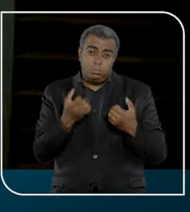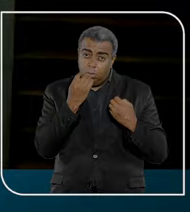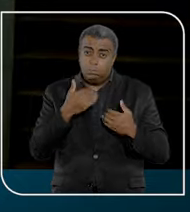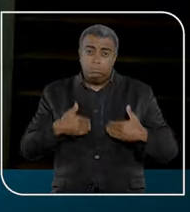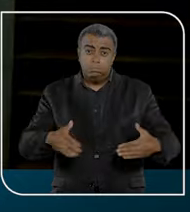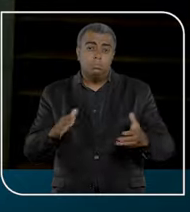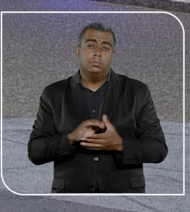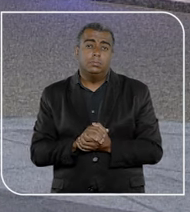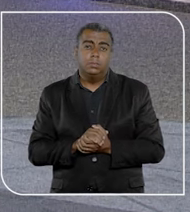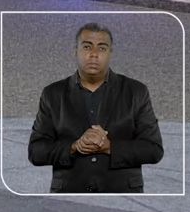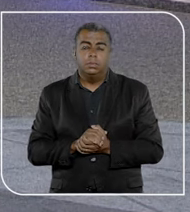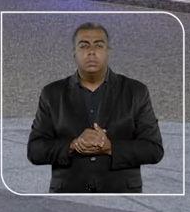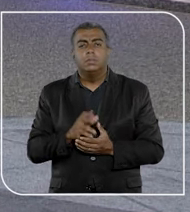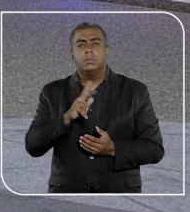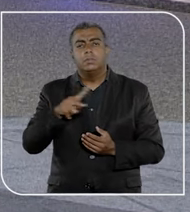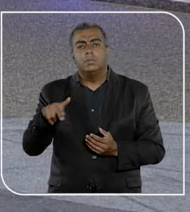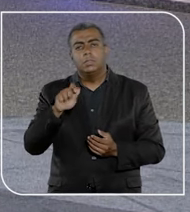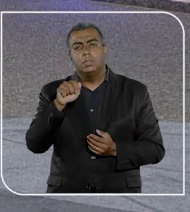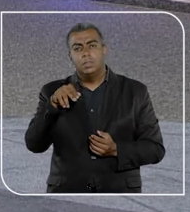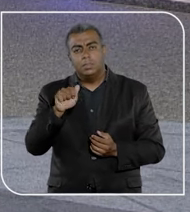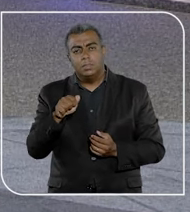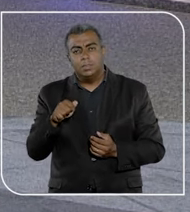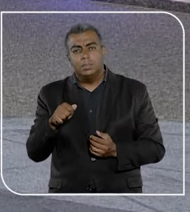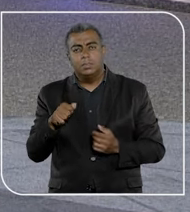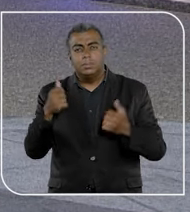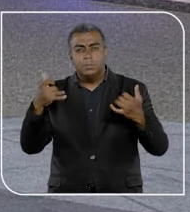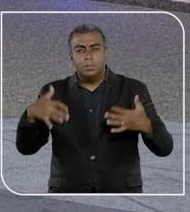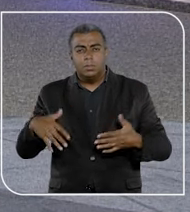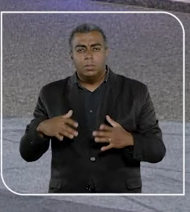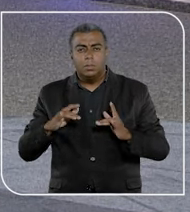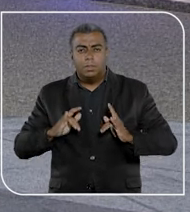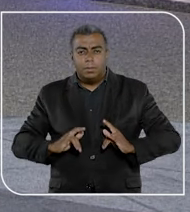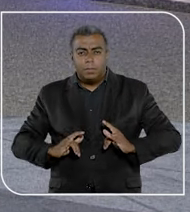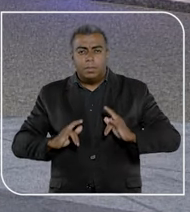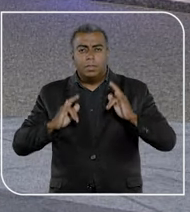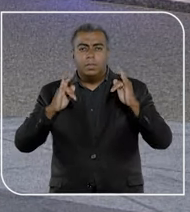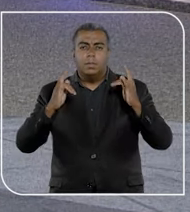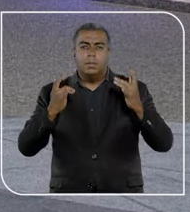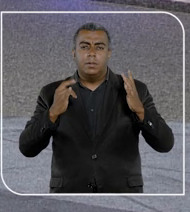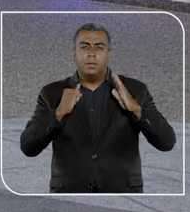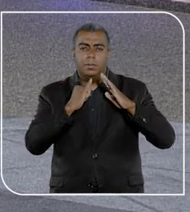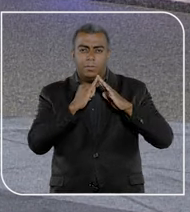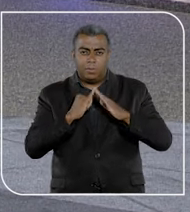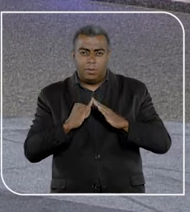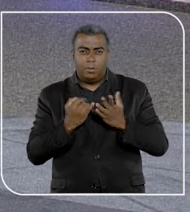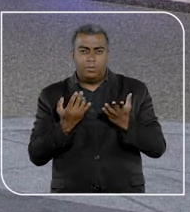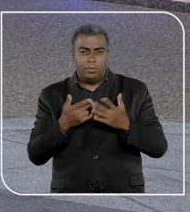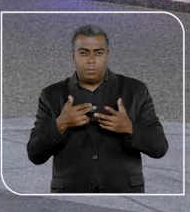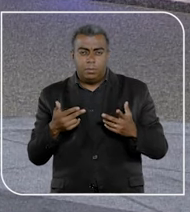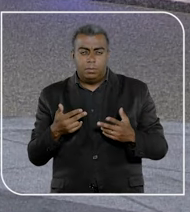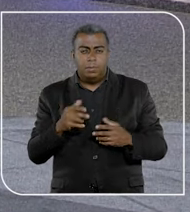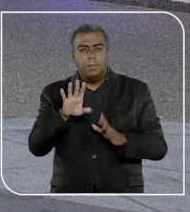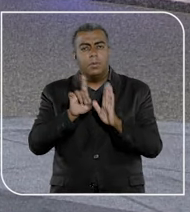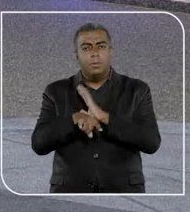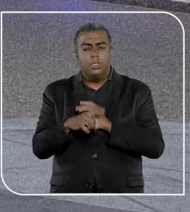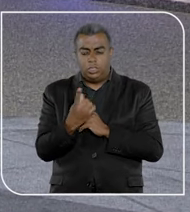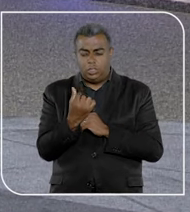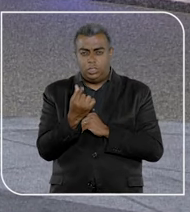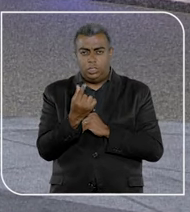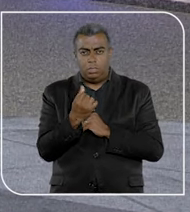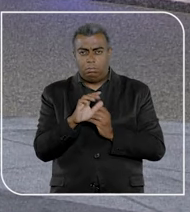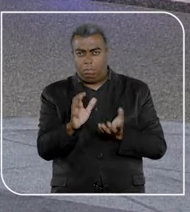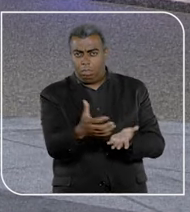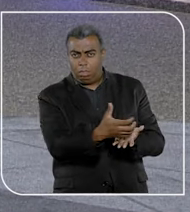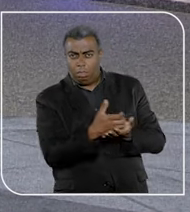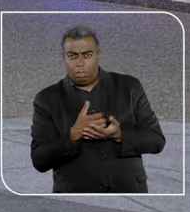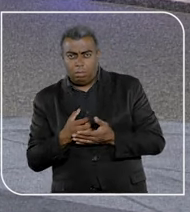150. Uhum. Professora Ana Beatriz, a gente falou aí de apartamentos, né? De imóveis, mas eu queria saber se dinheiro, ele